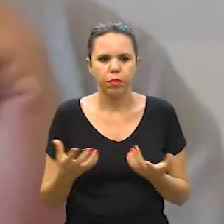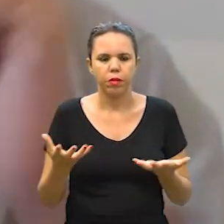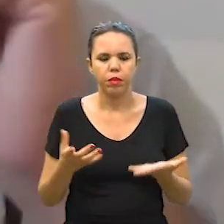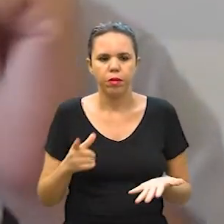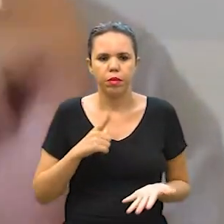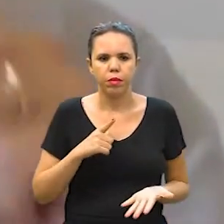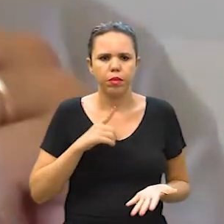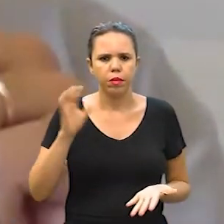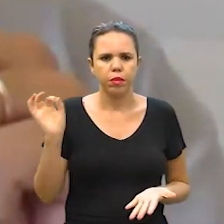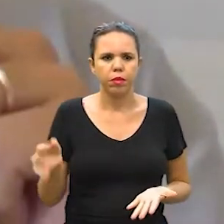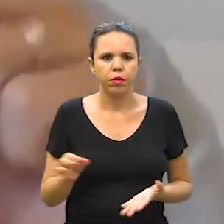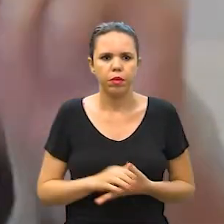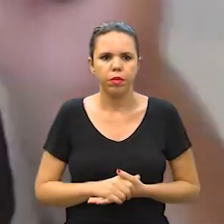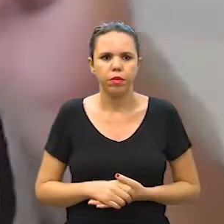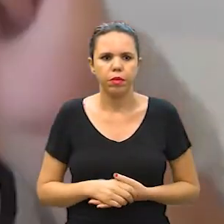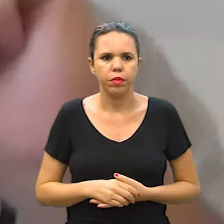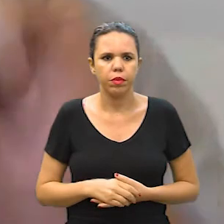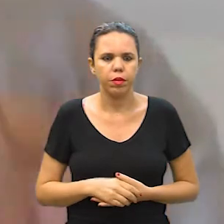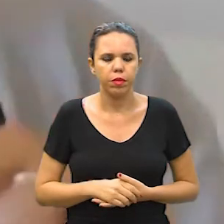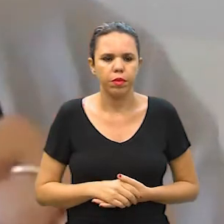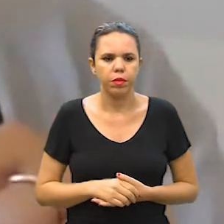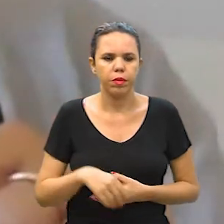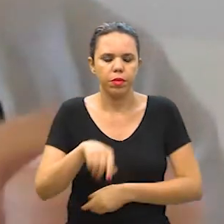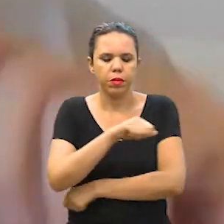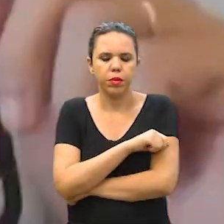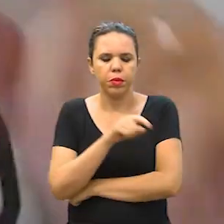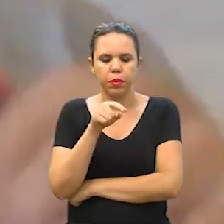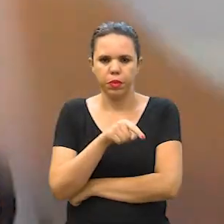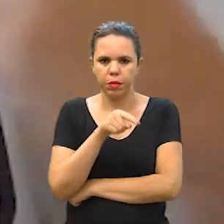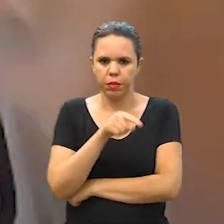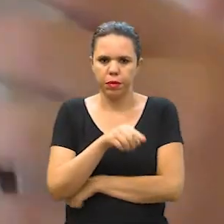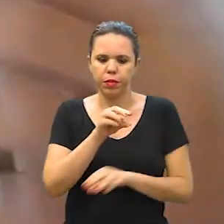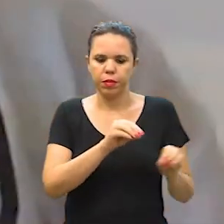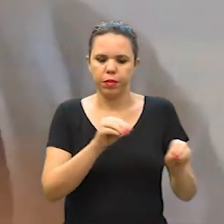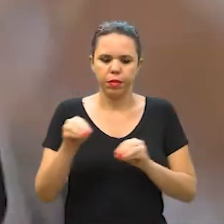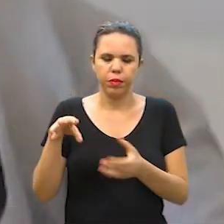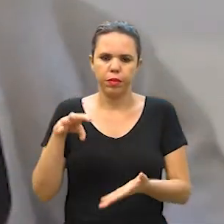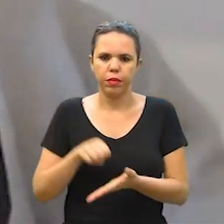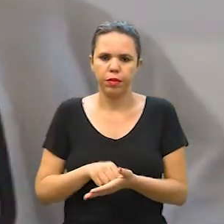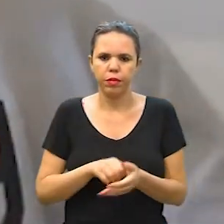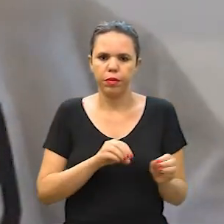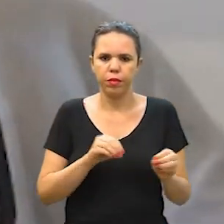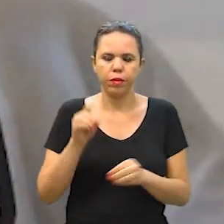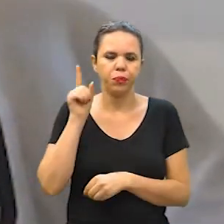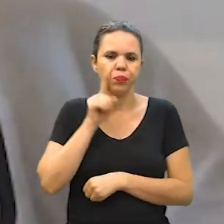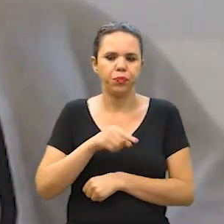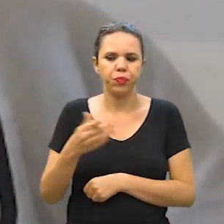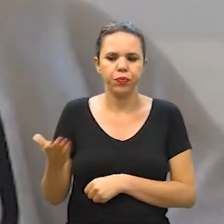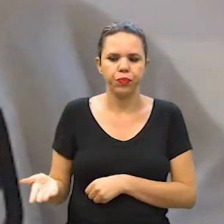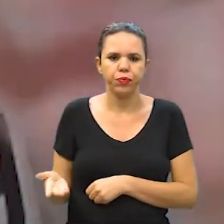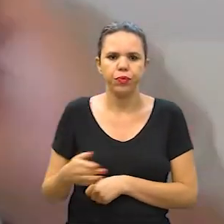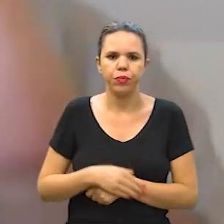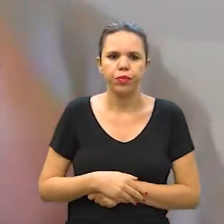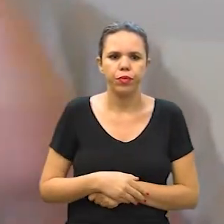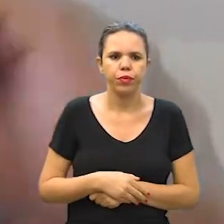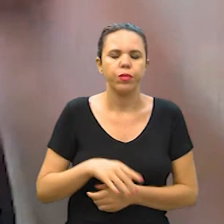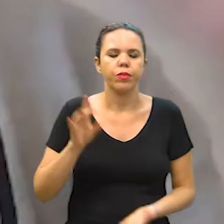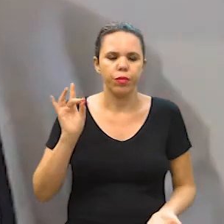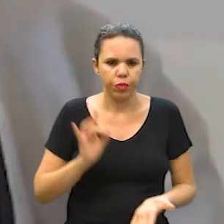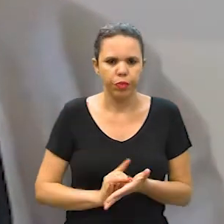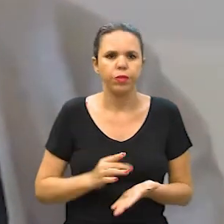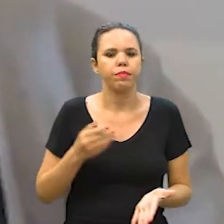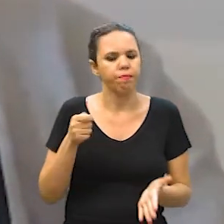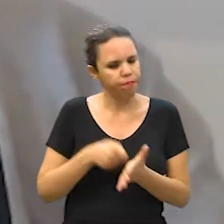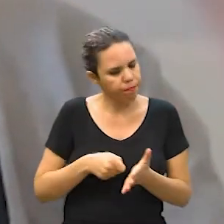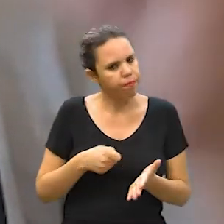querem ter a certeza de que aquele aluno, quando se mudar para os Estados Unidos, ele realmente